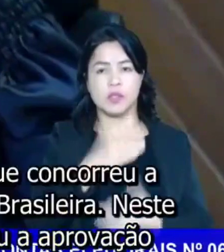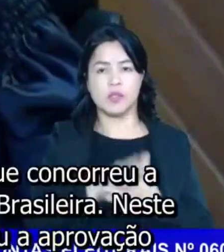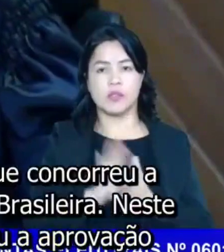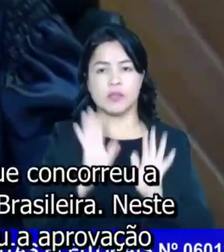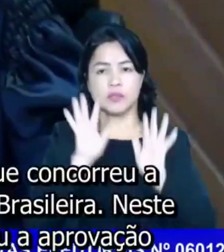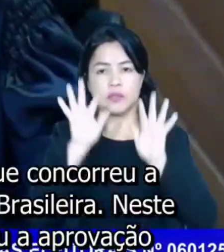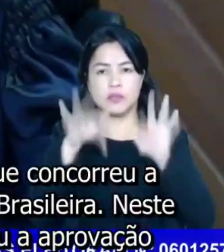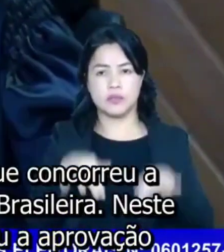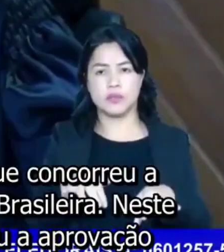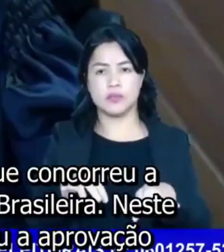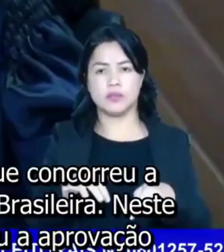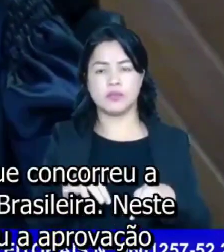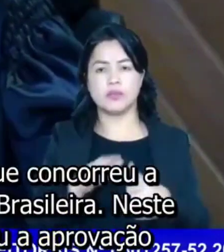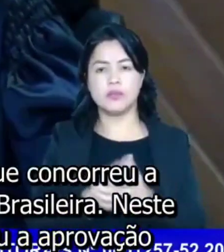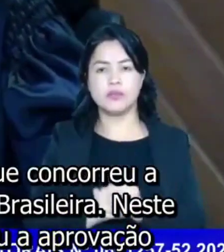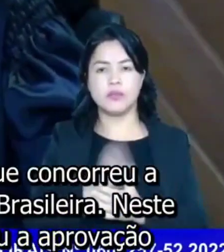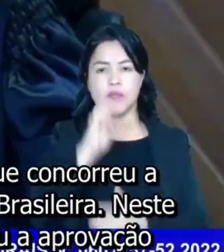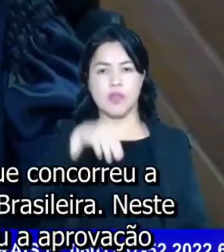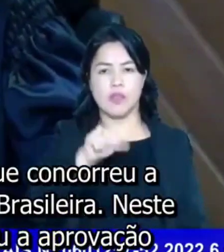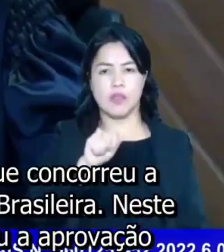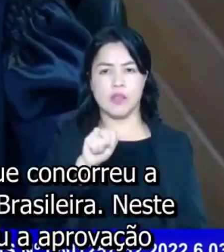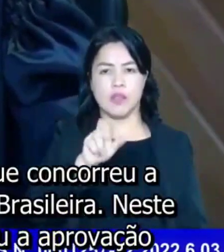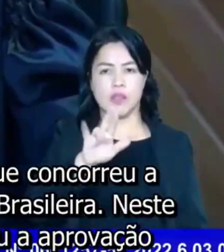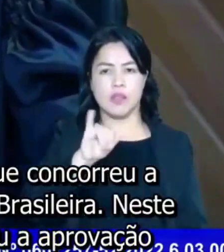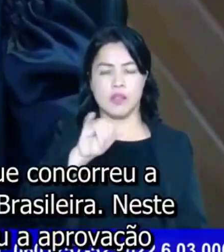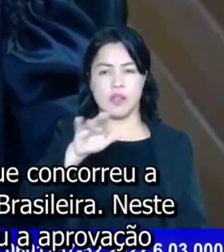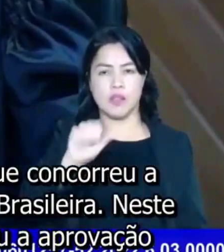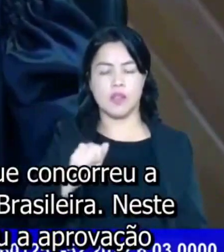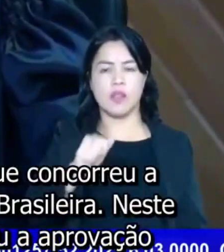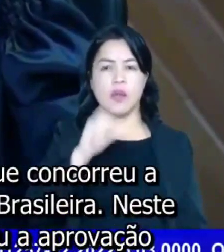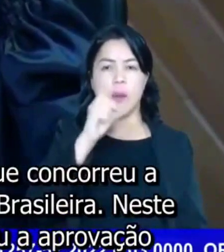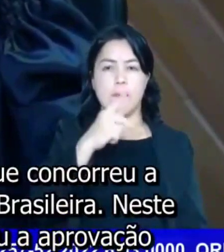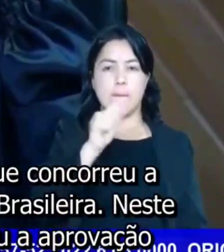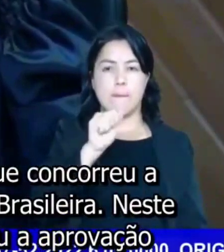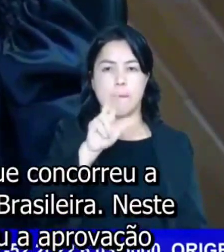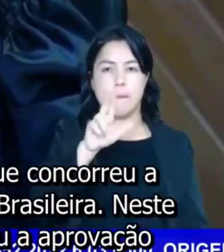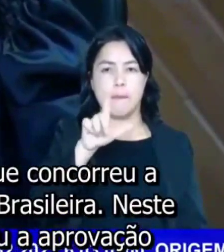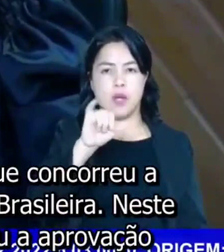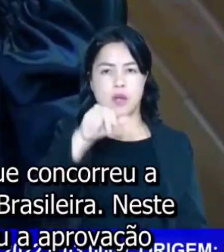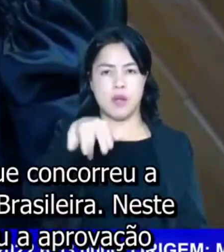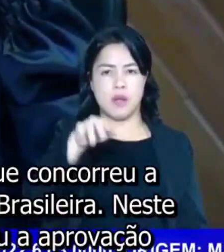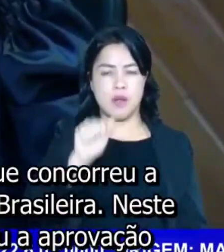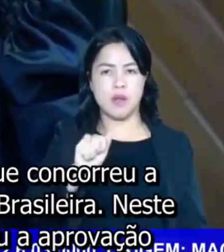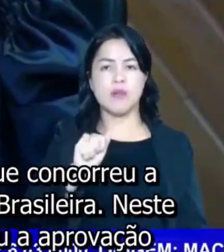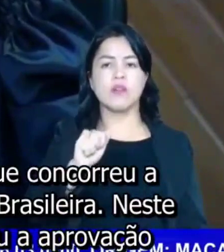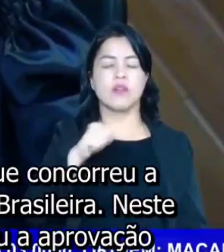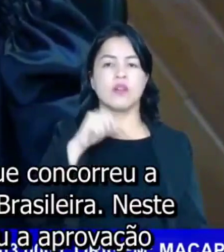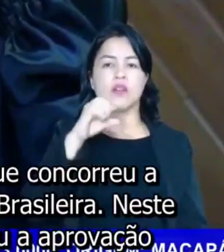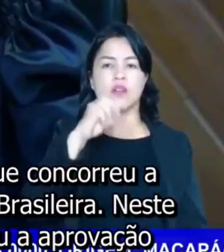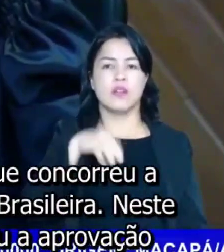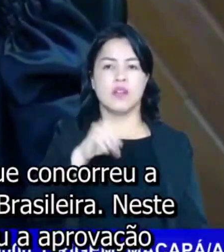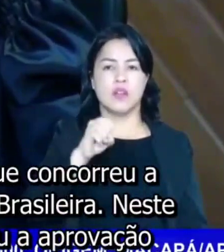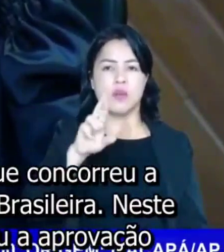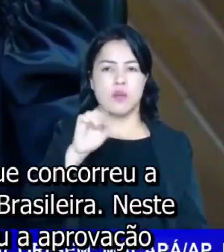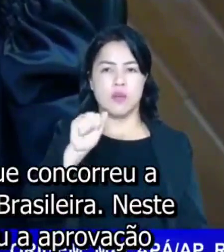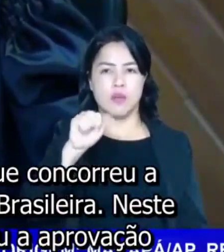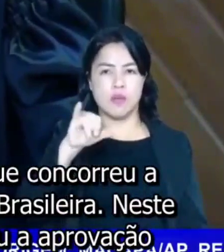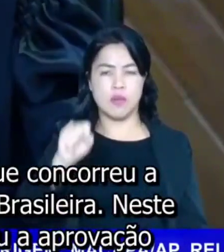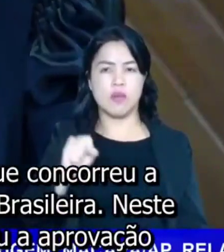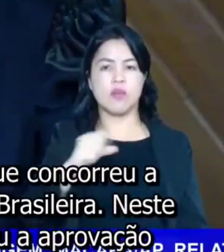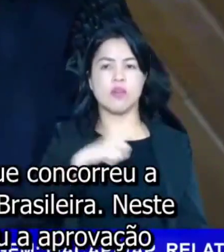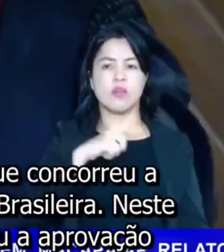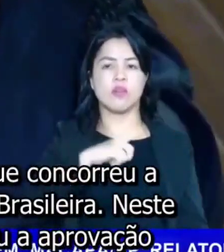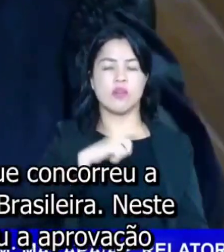sua mesa, vestindo sua toga, Dr. Normandes, fazendo leitura na tela de seu computador. Pelo Partido da